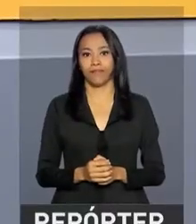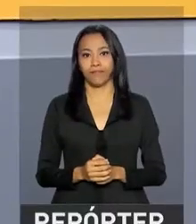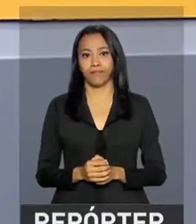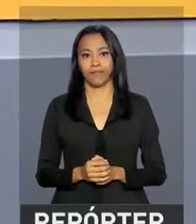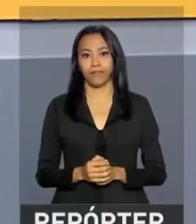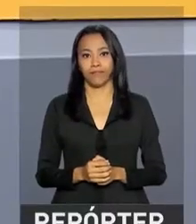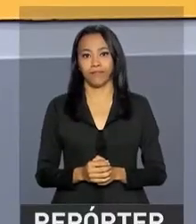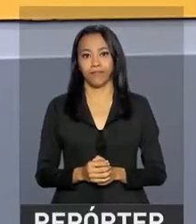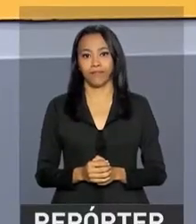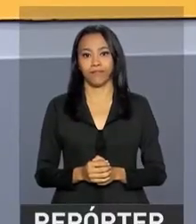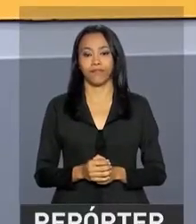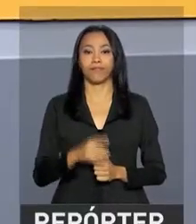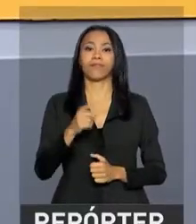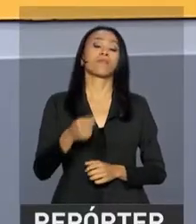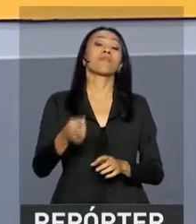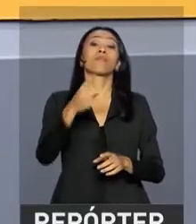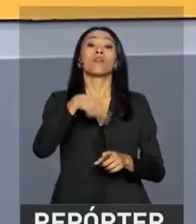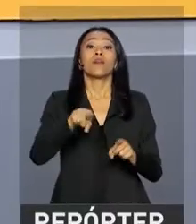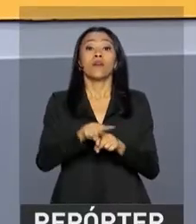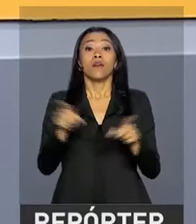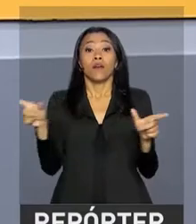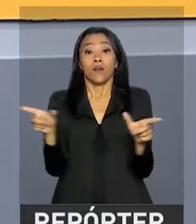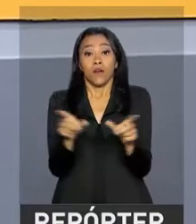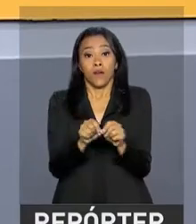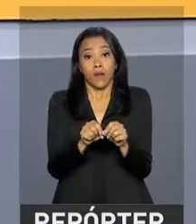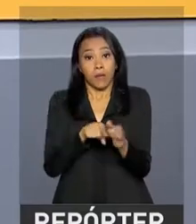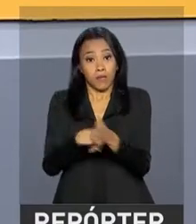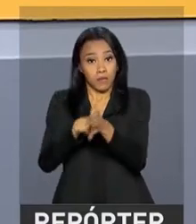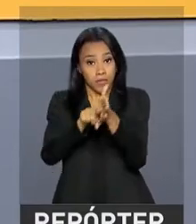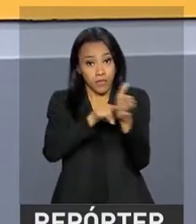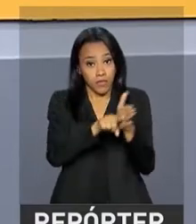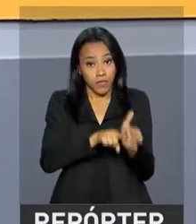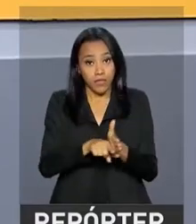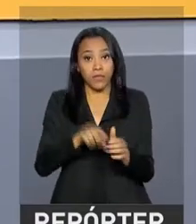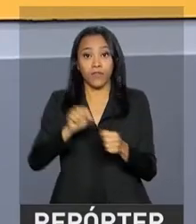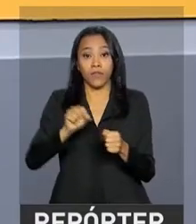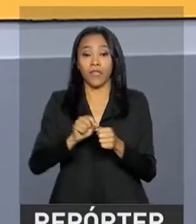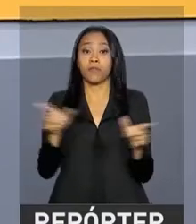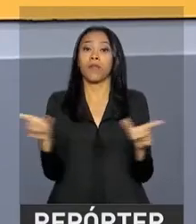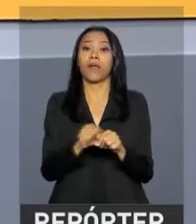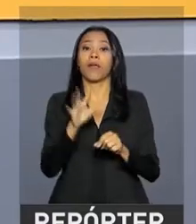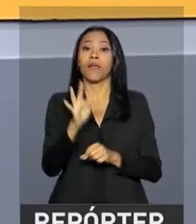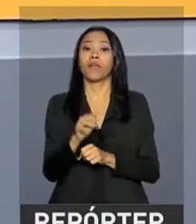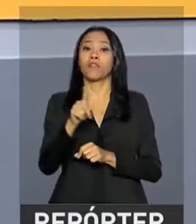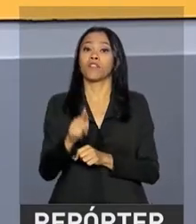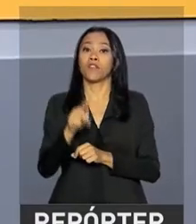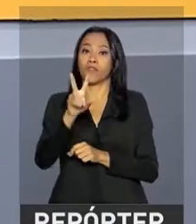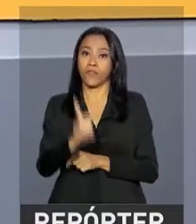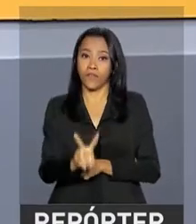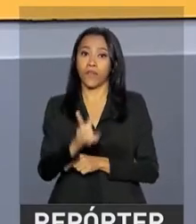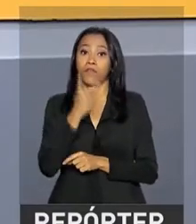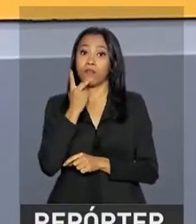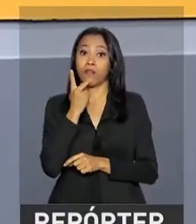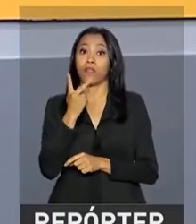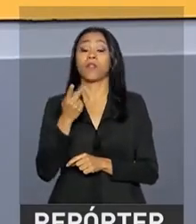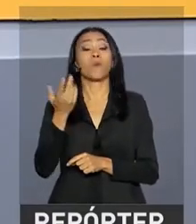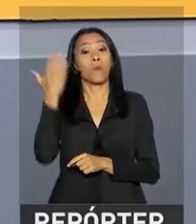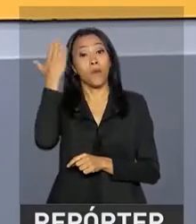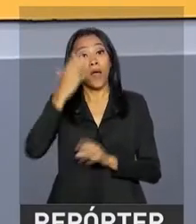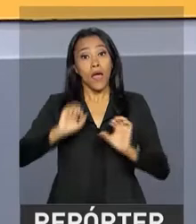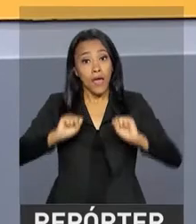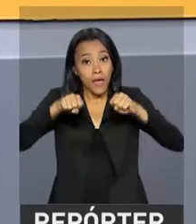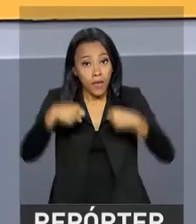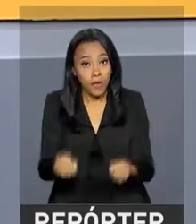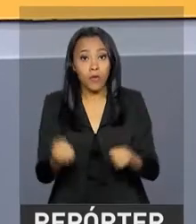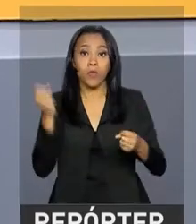o indicador antecedente de emprego da fundação getúlio vargas sinaliza a continuidade da tendência de recuperação do mercado de trabalho